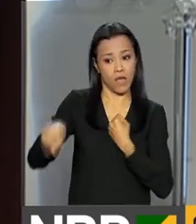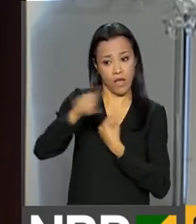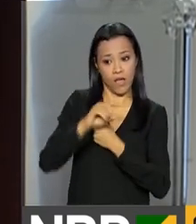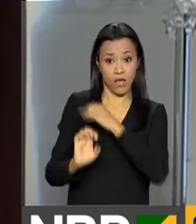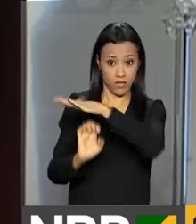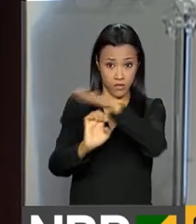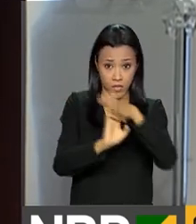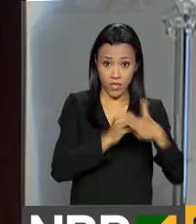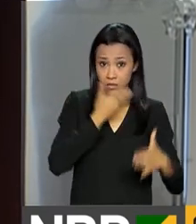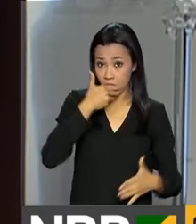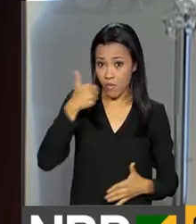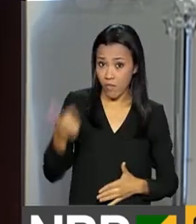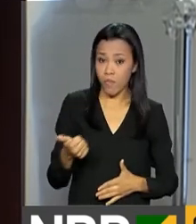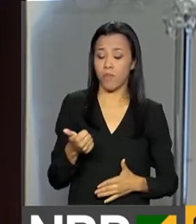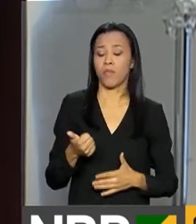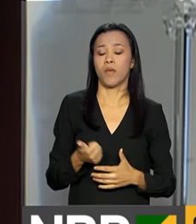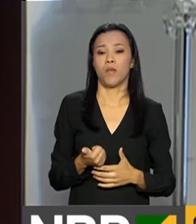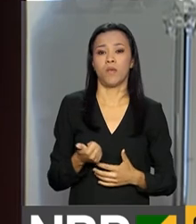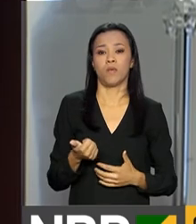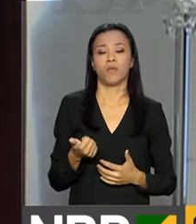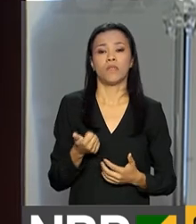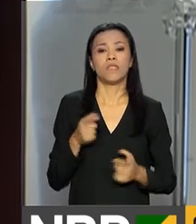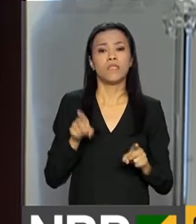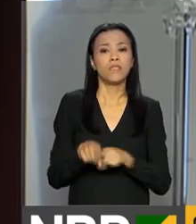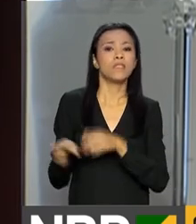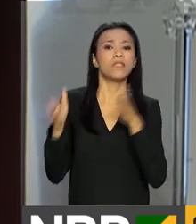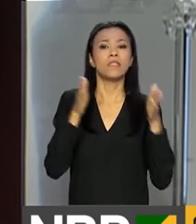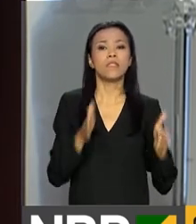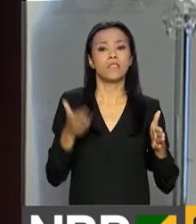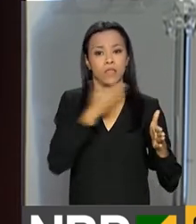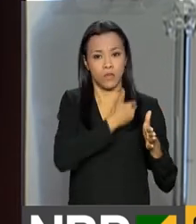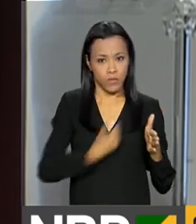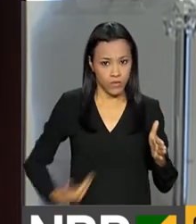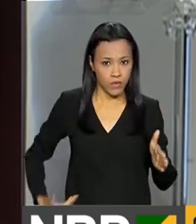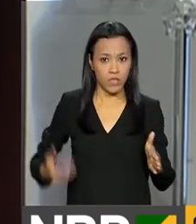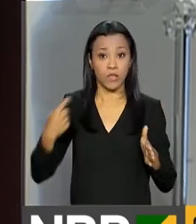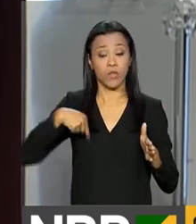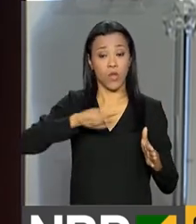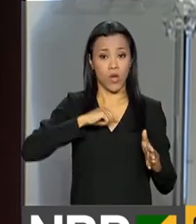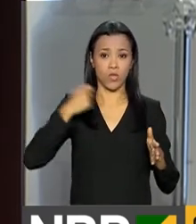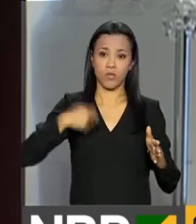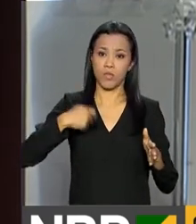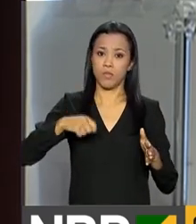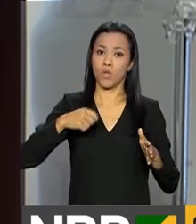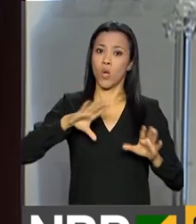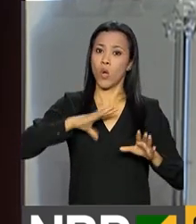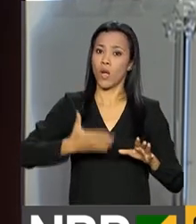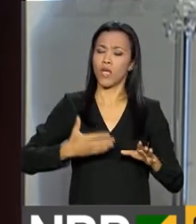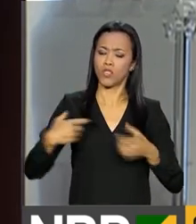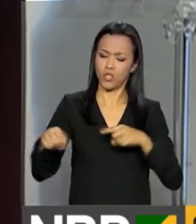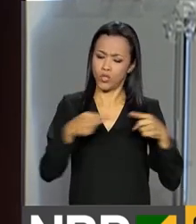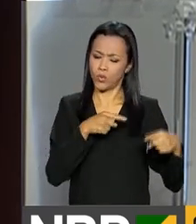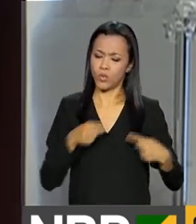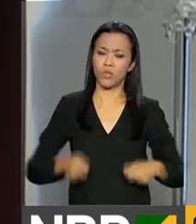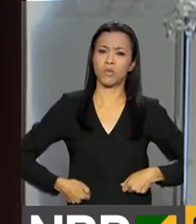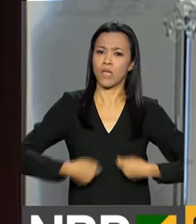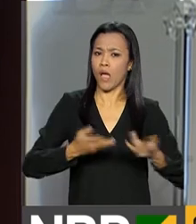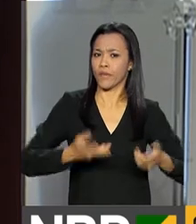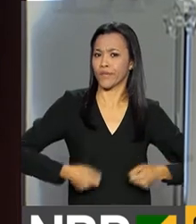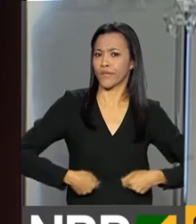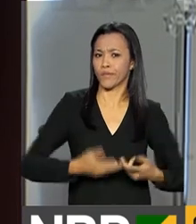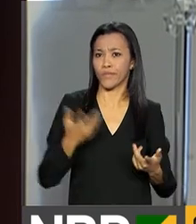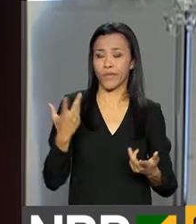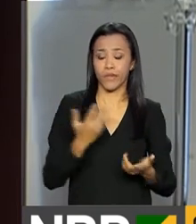de investimento. E da parte do Estado, termos coragem de discutir os gastos obrigatórios, porque eles só